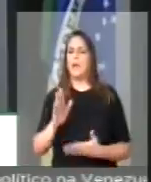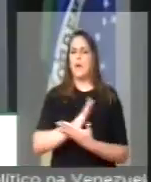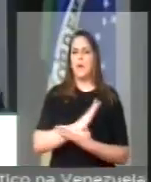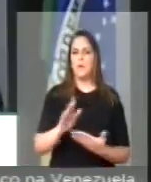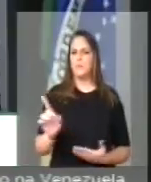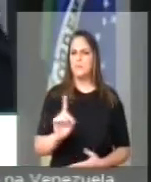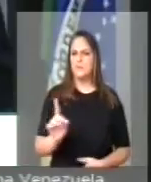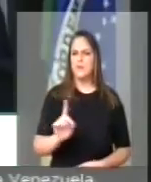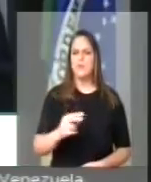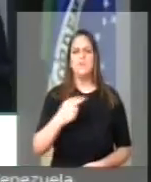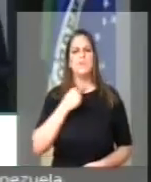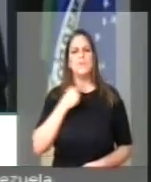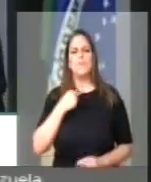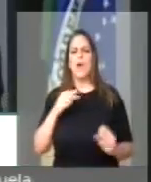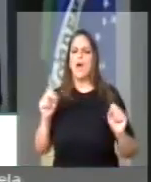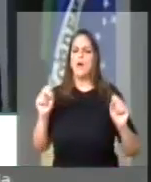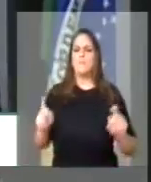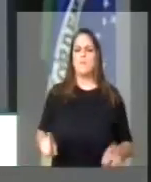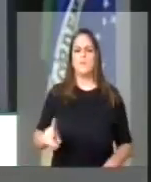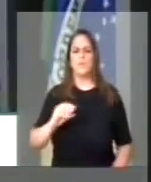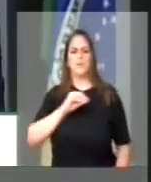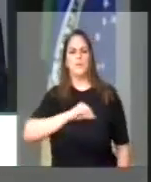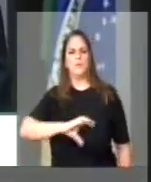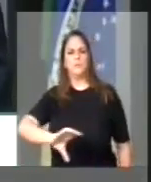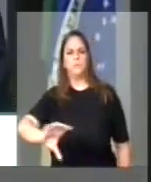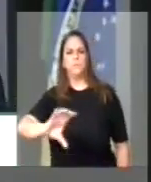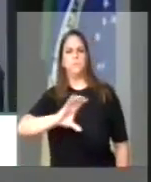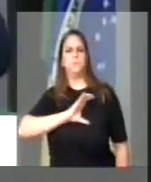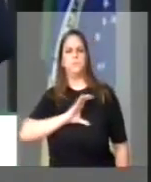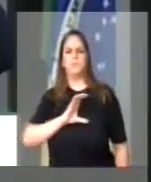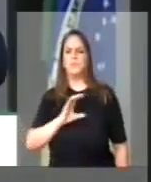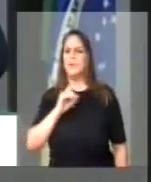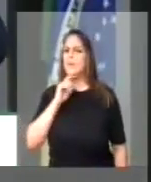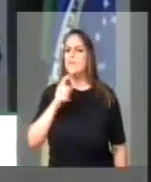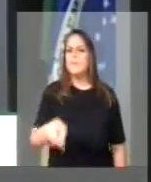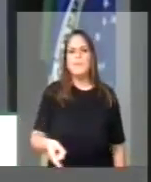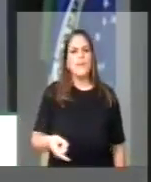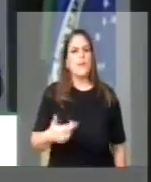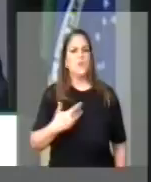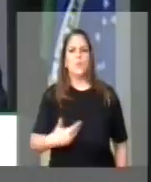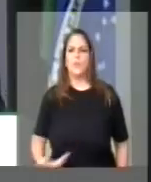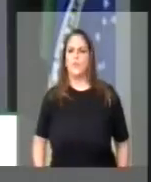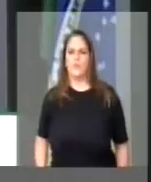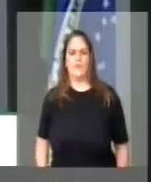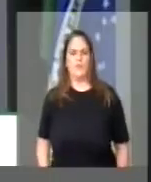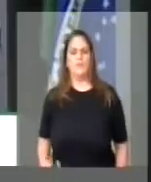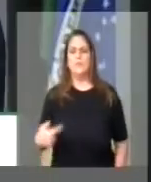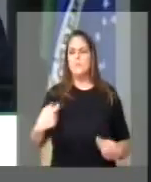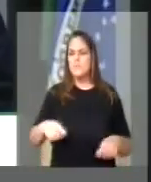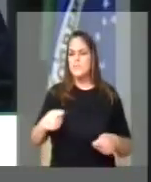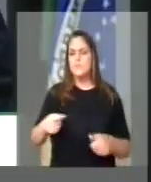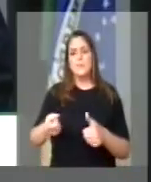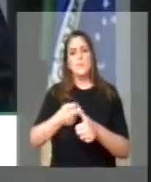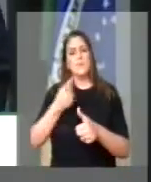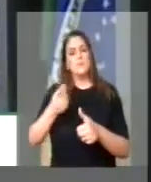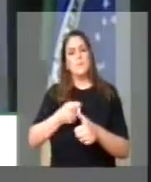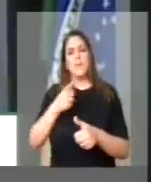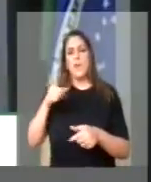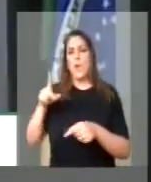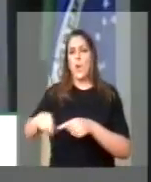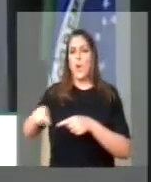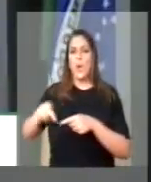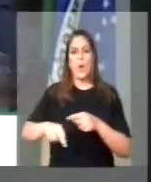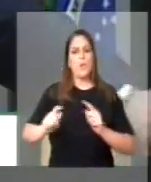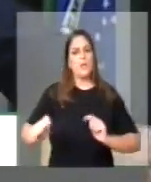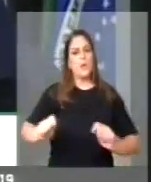para funcionário público que tenha salários de marajá. Tem que cortar primeiro os privilégios. Tem que cortar na carne. Se